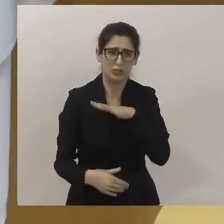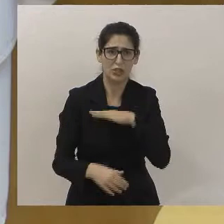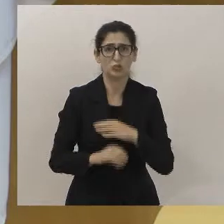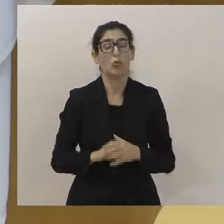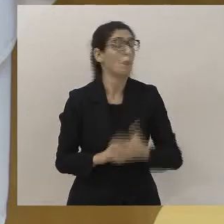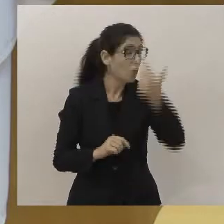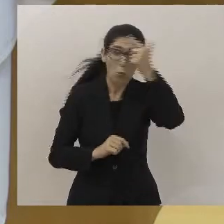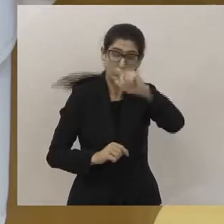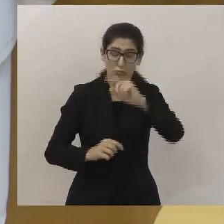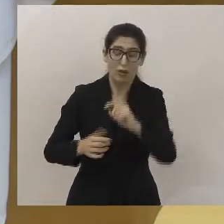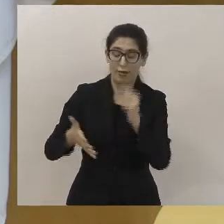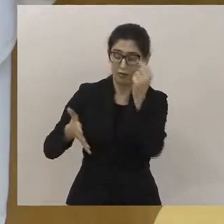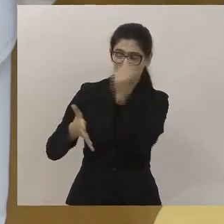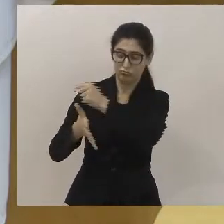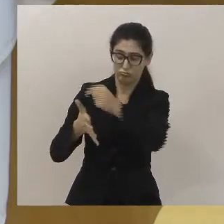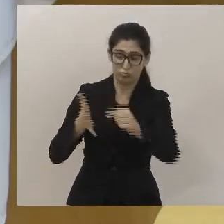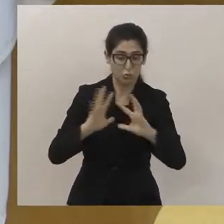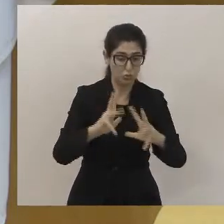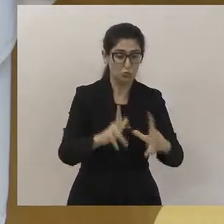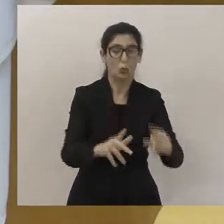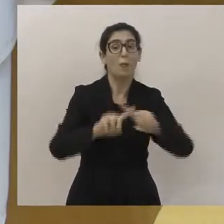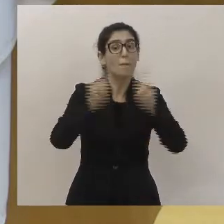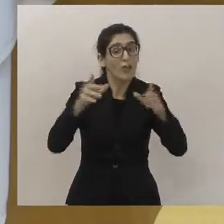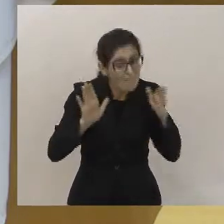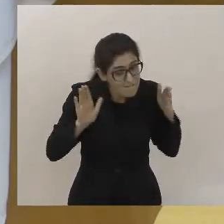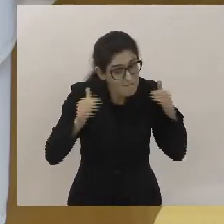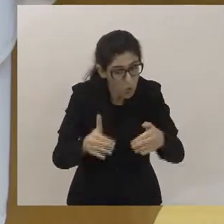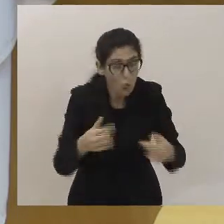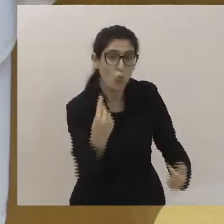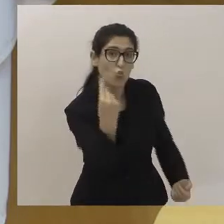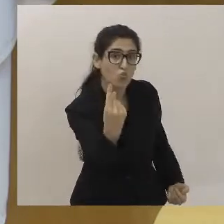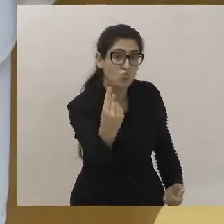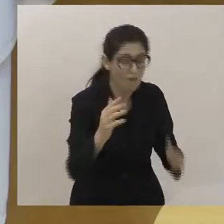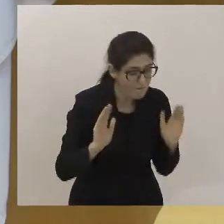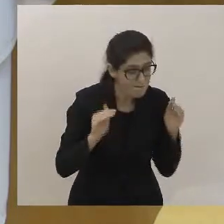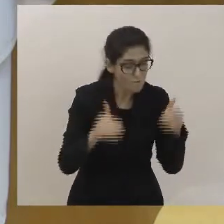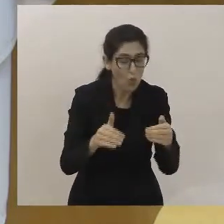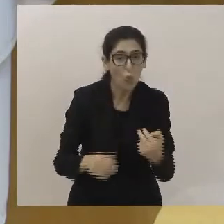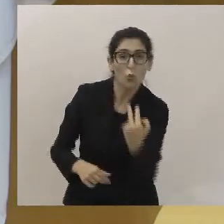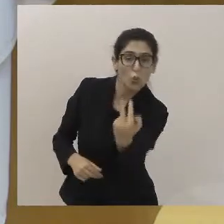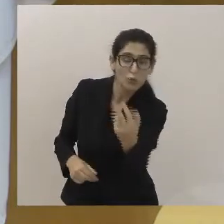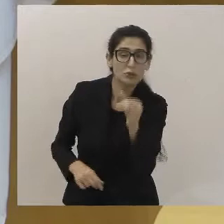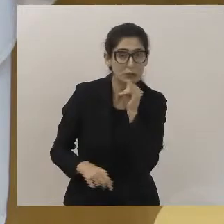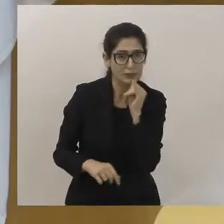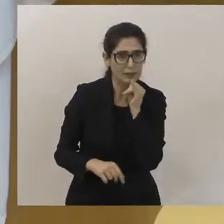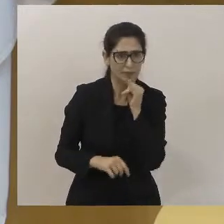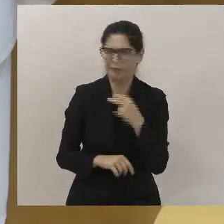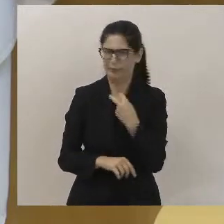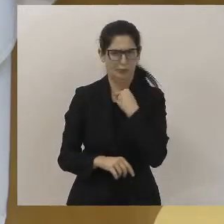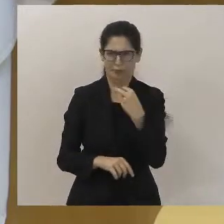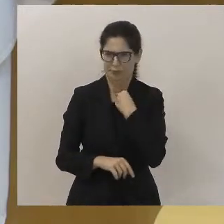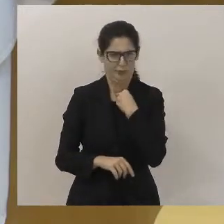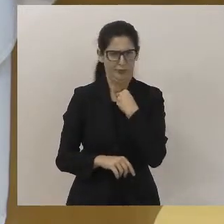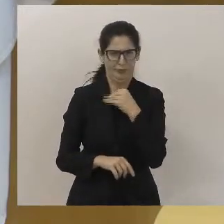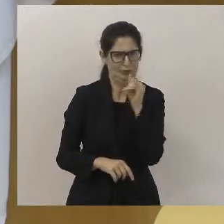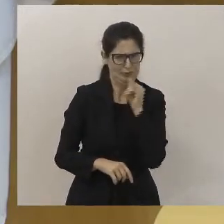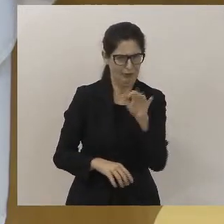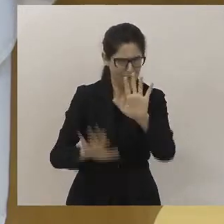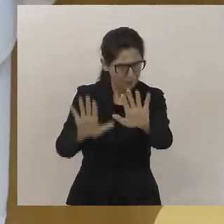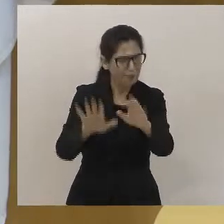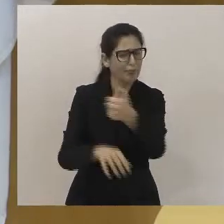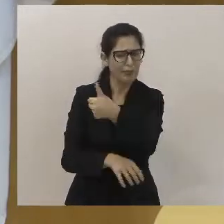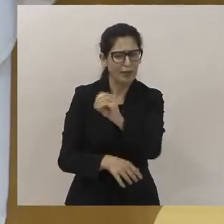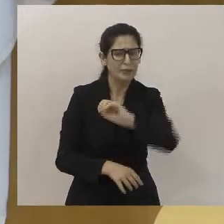eu disse copo pais o que dá faz o que é possível porque não pode fazer o que foi feito né pegar 10 milhões de reais do primeiro